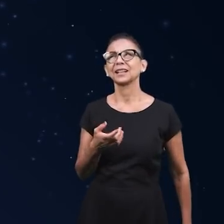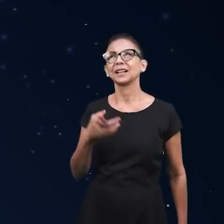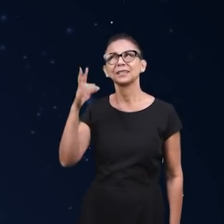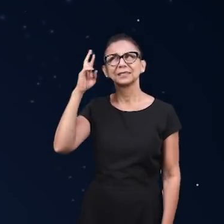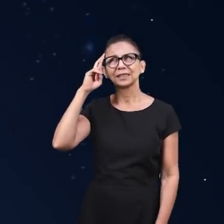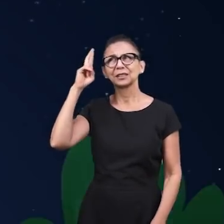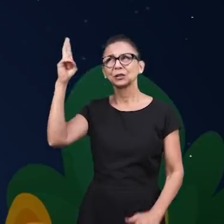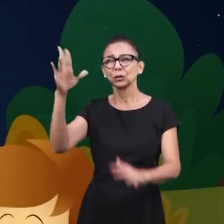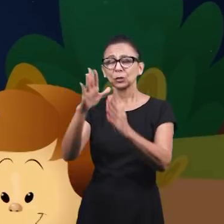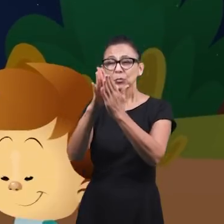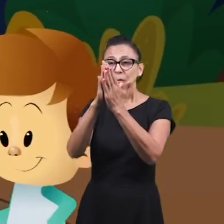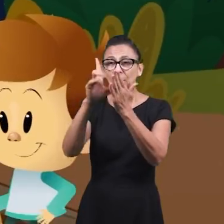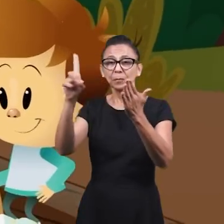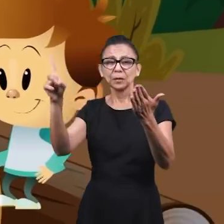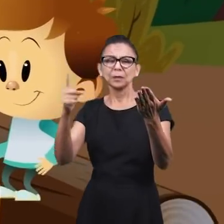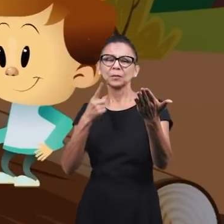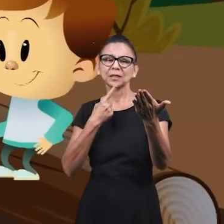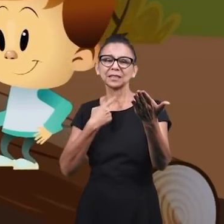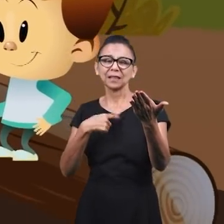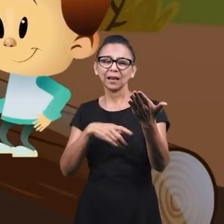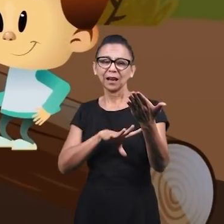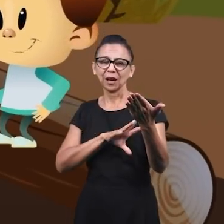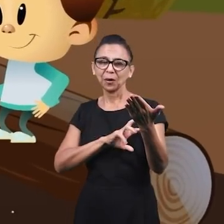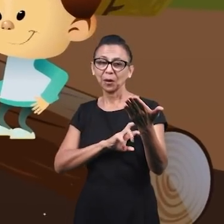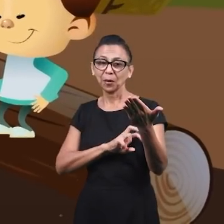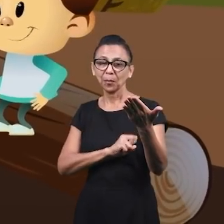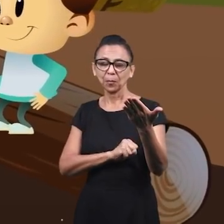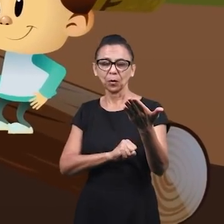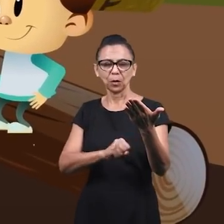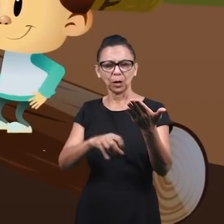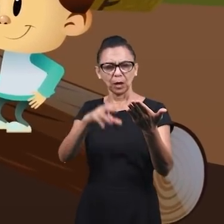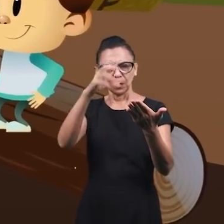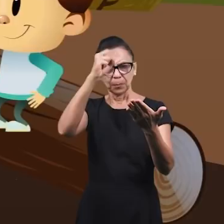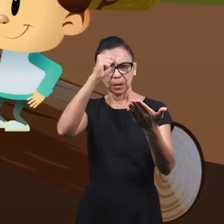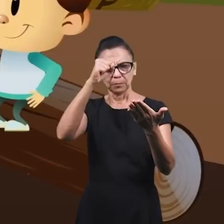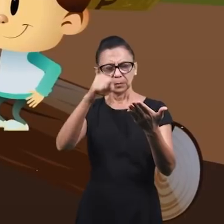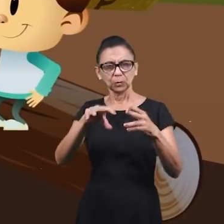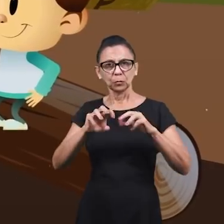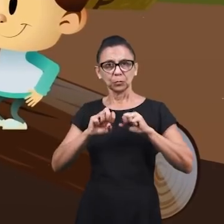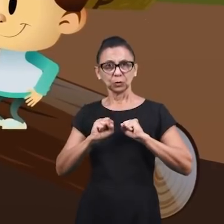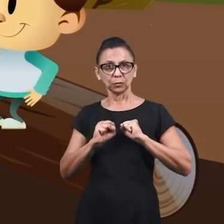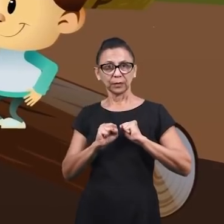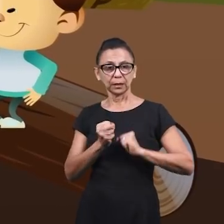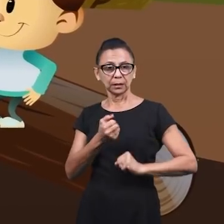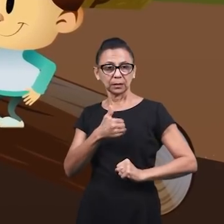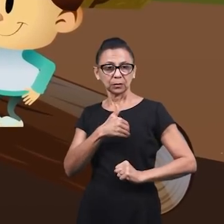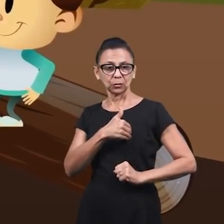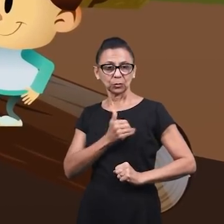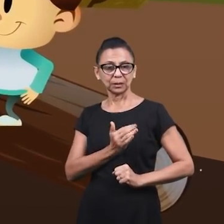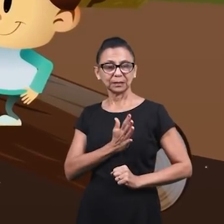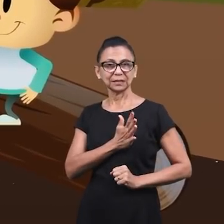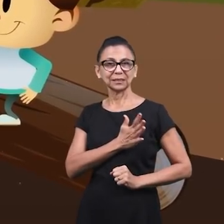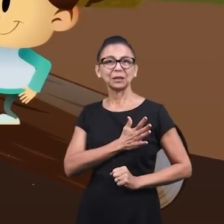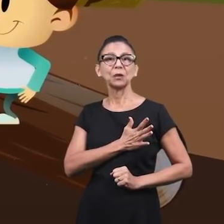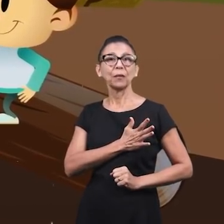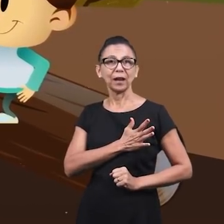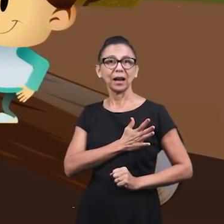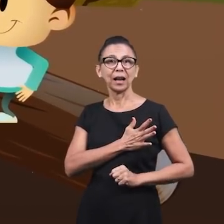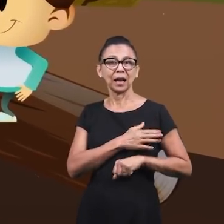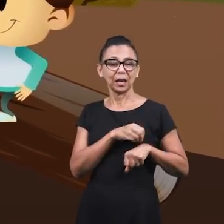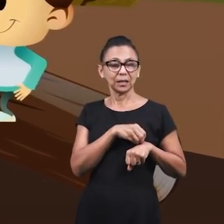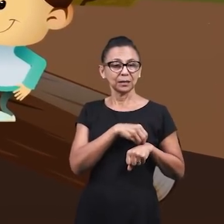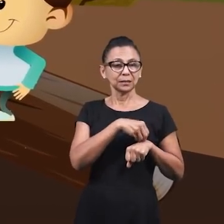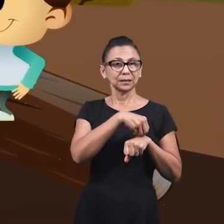Quero amar tua palavra, guardá-la sempre em meu coração, ensinar